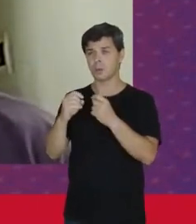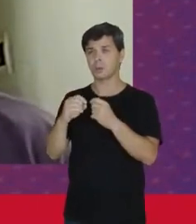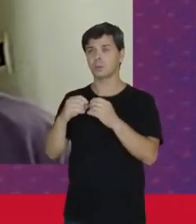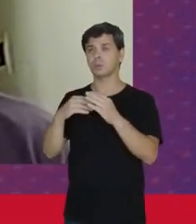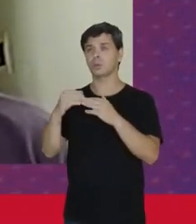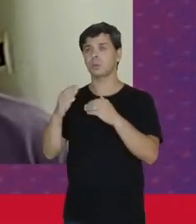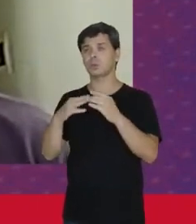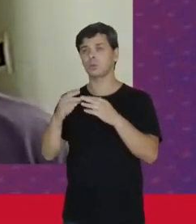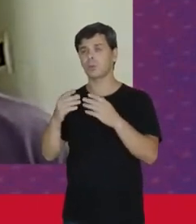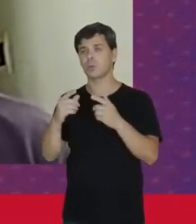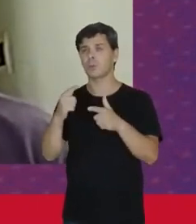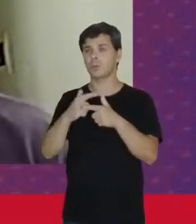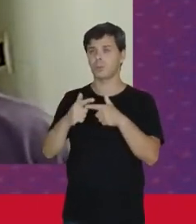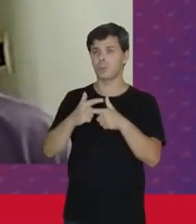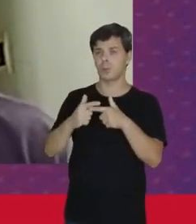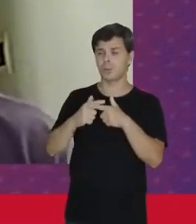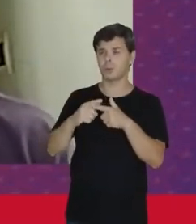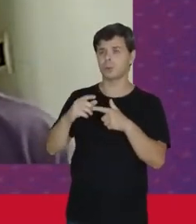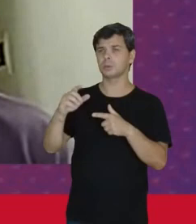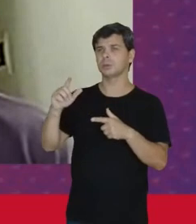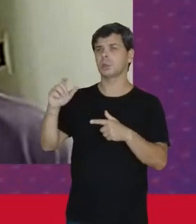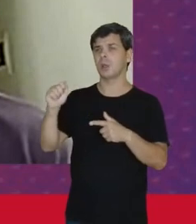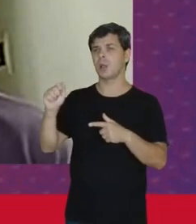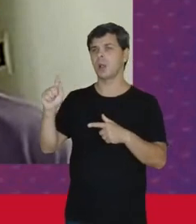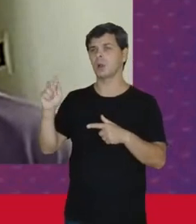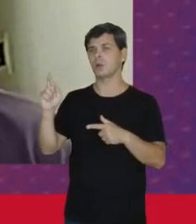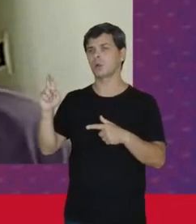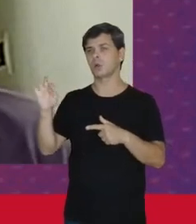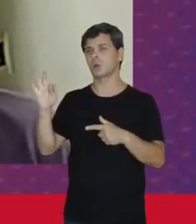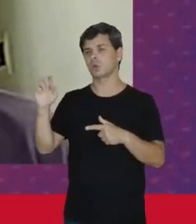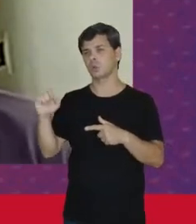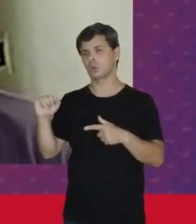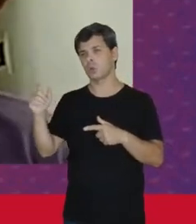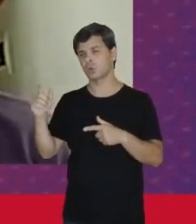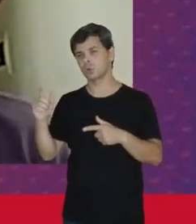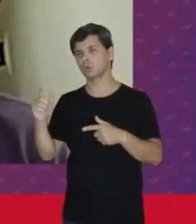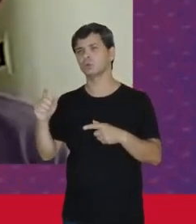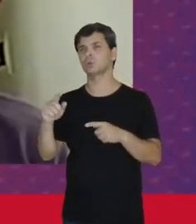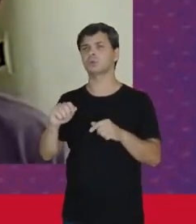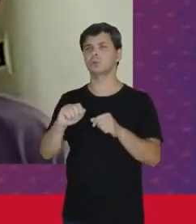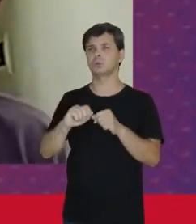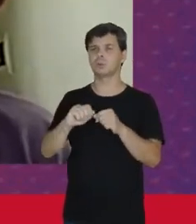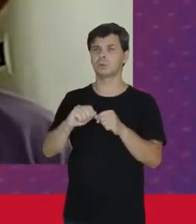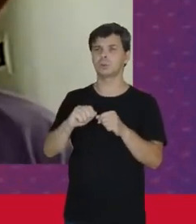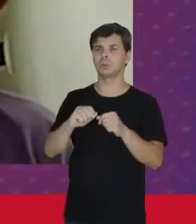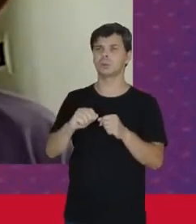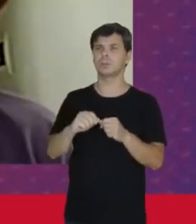sobre danos de agrotóxicos à saúde, informação sobre